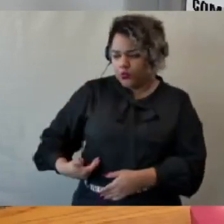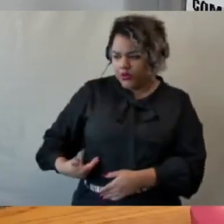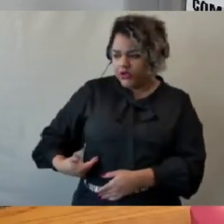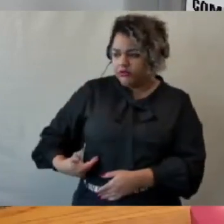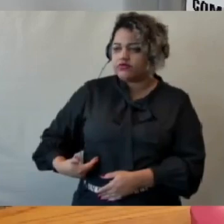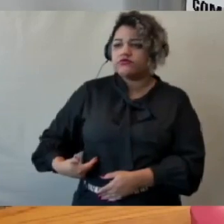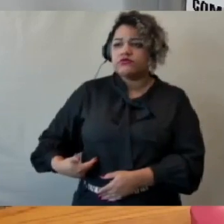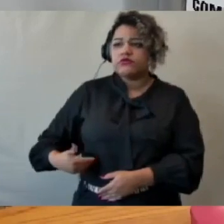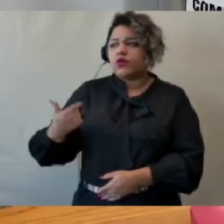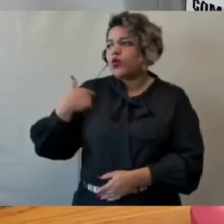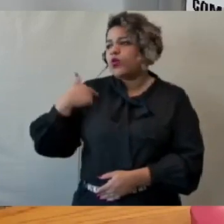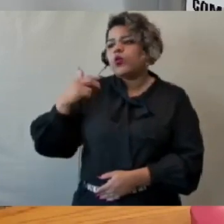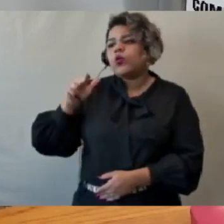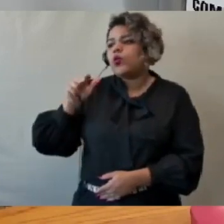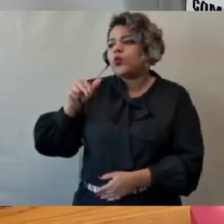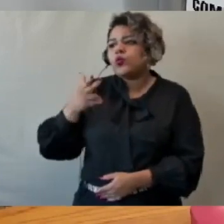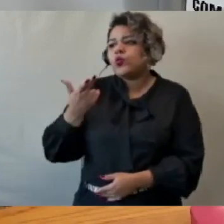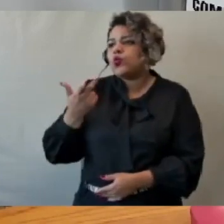Nunca tive condições